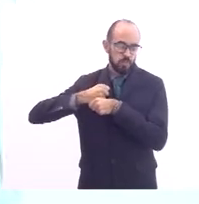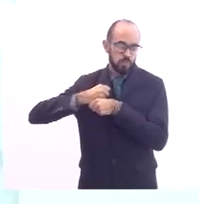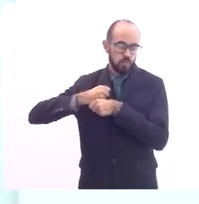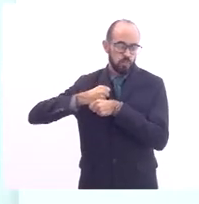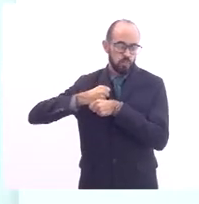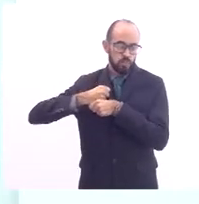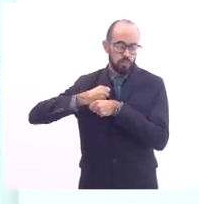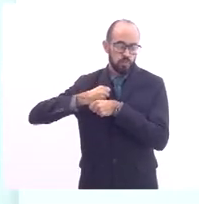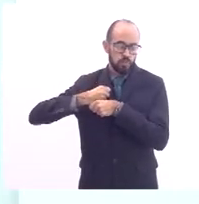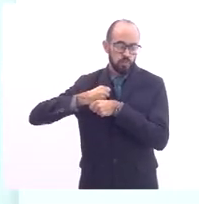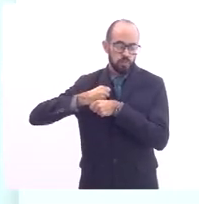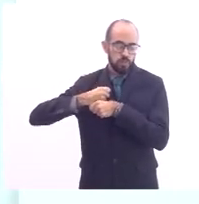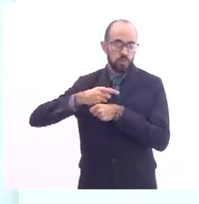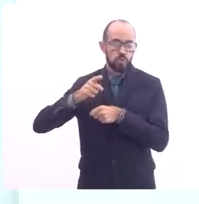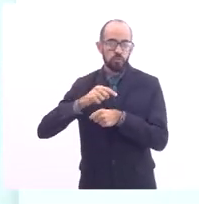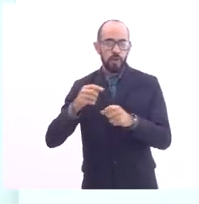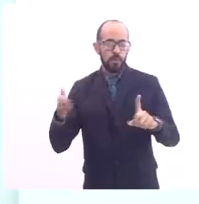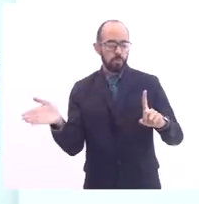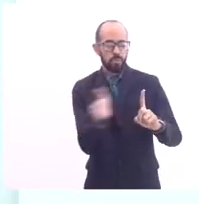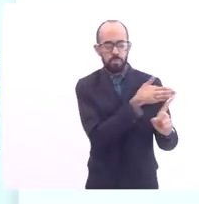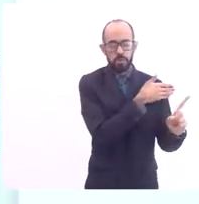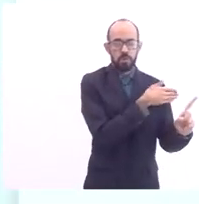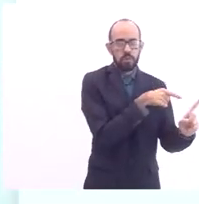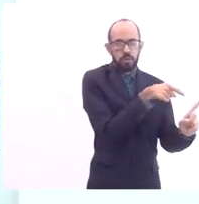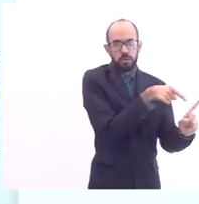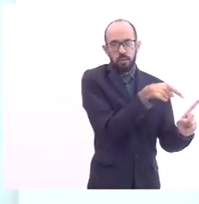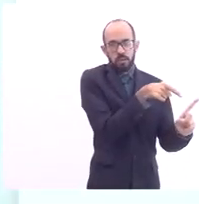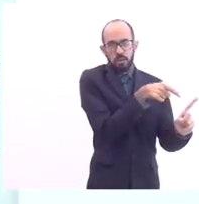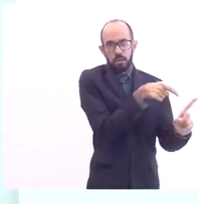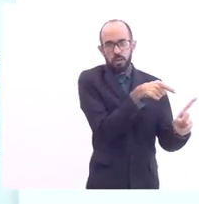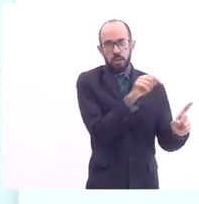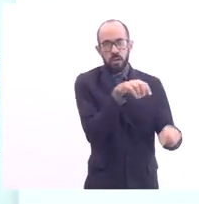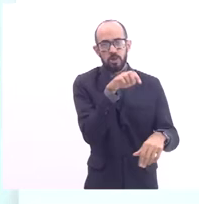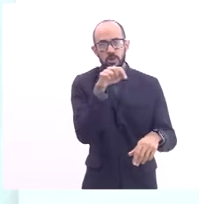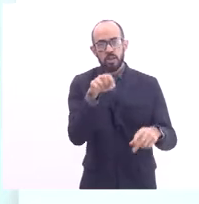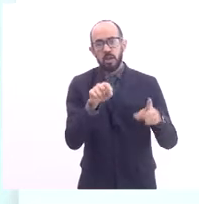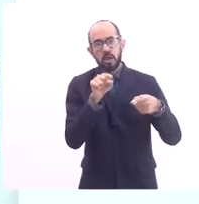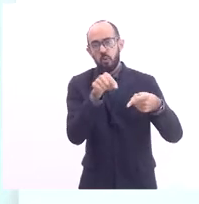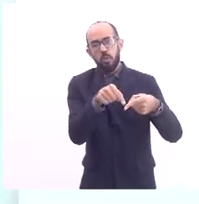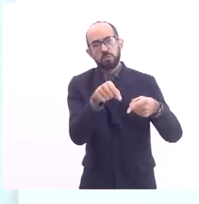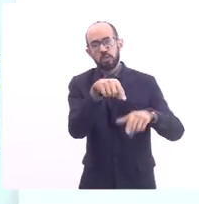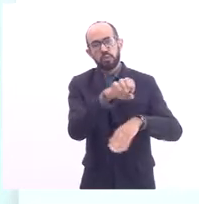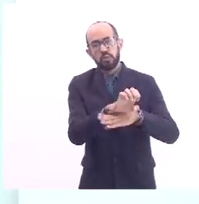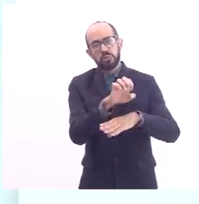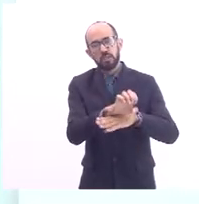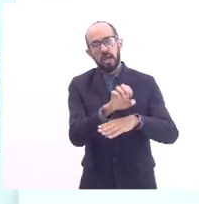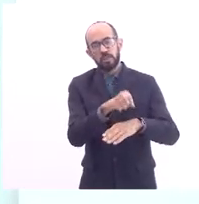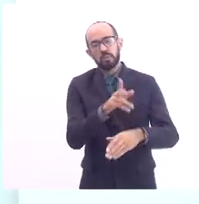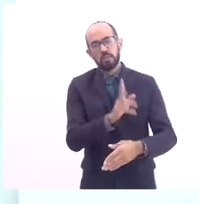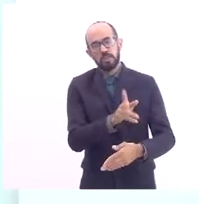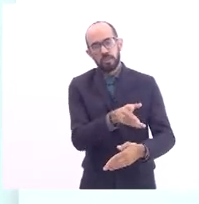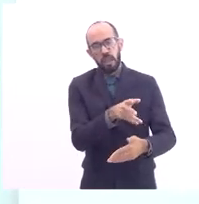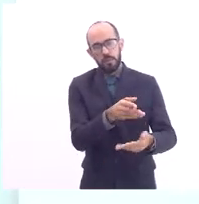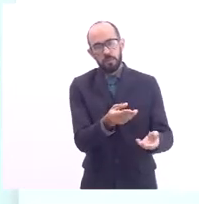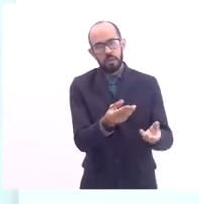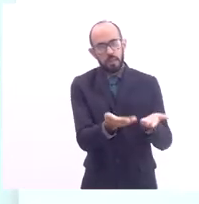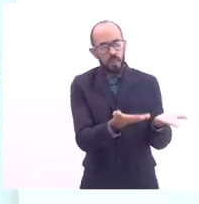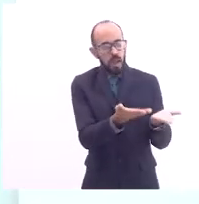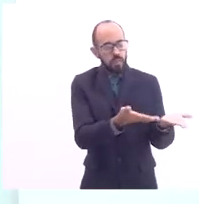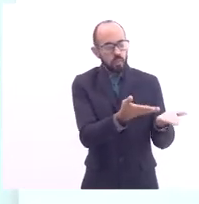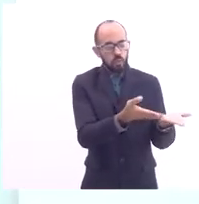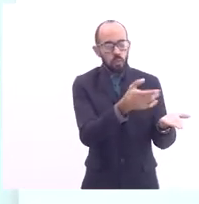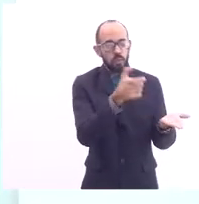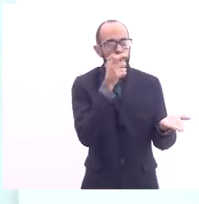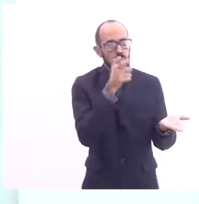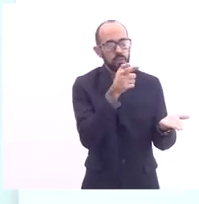Acaba sendo um tapa de pelica em relação ao Estado, que sempre tratou com muito atenção, muito